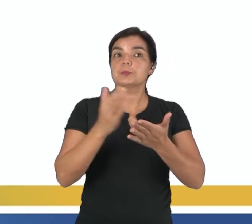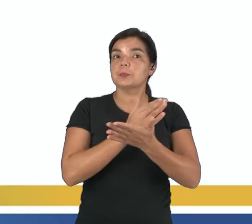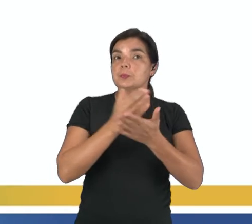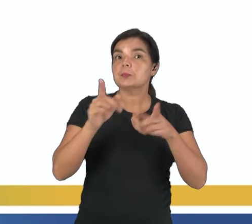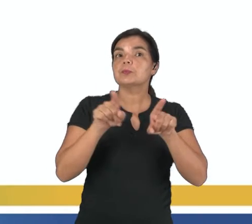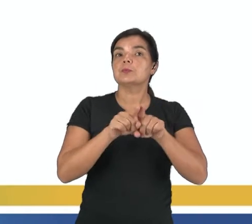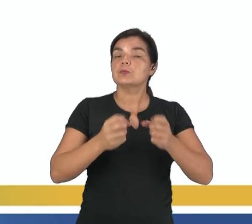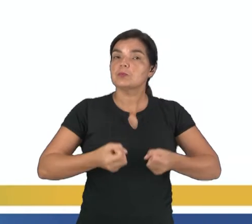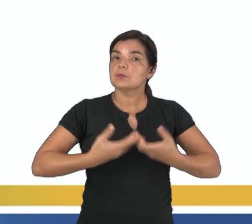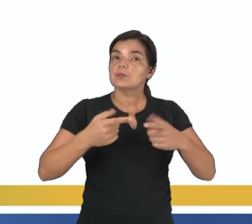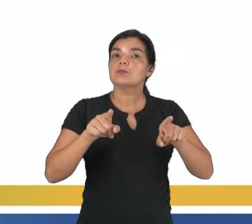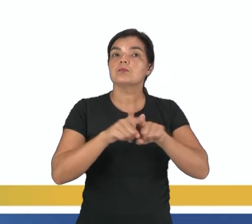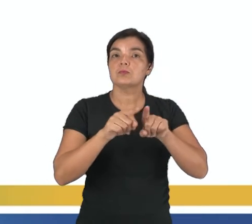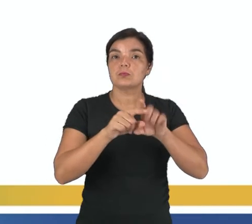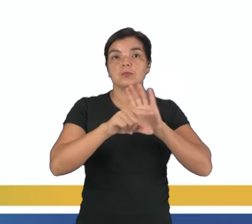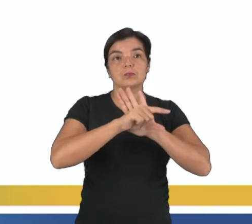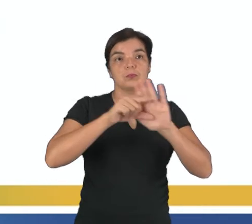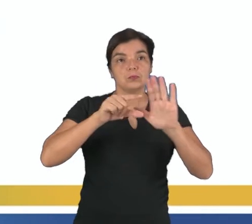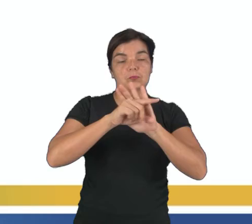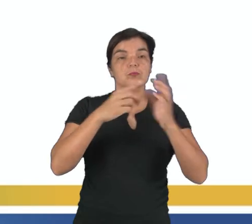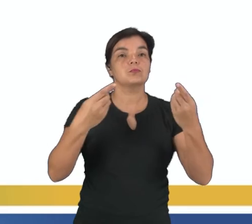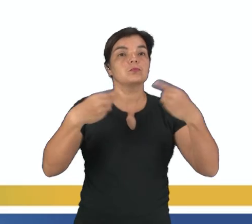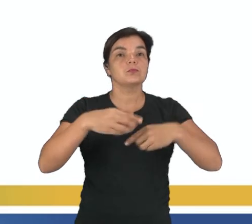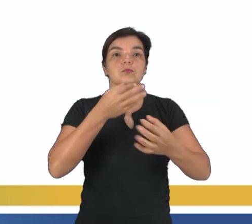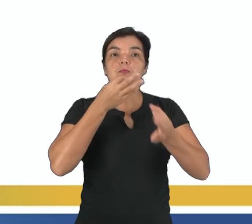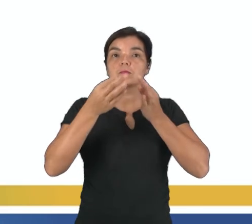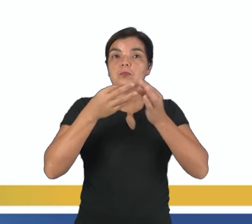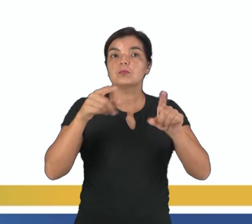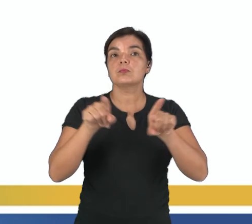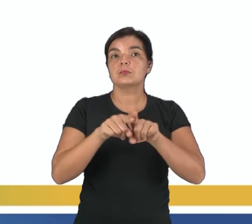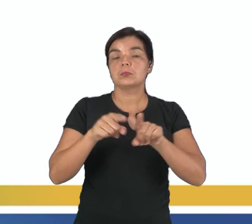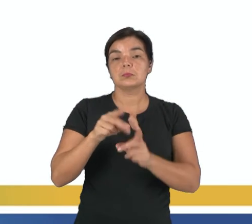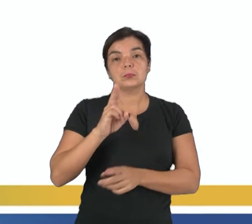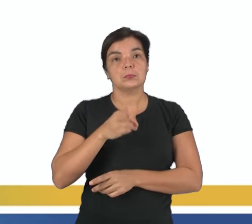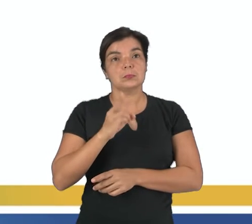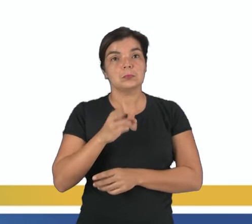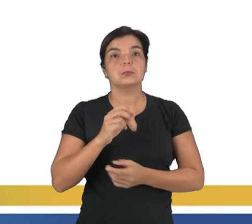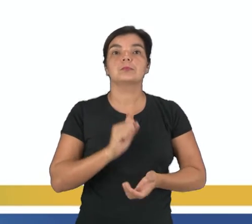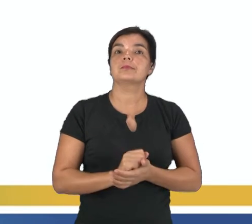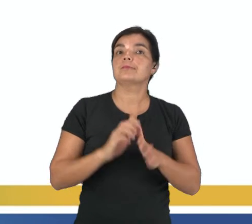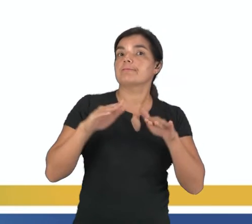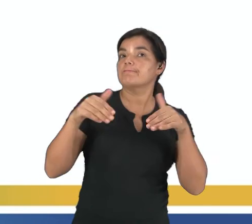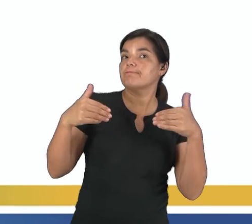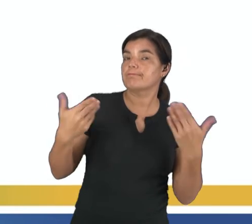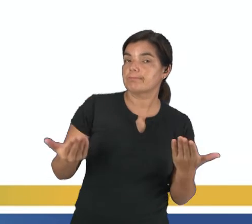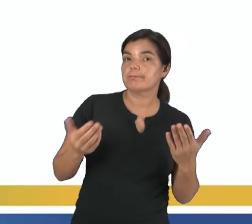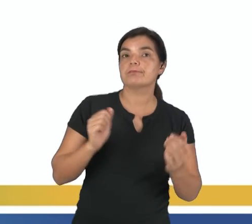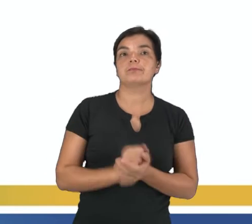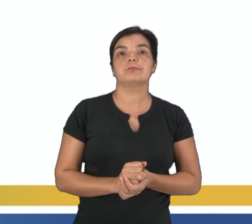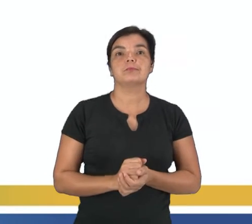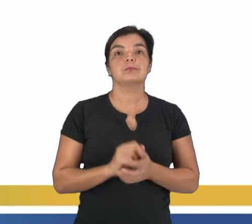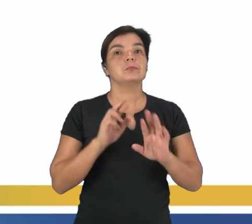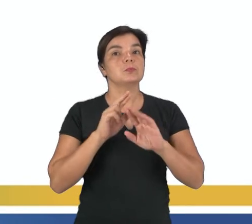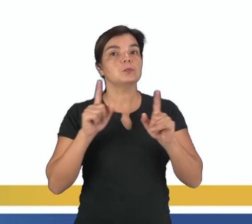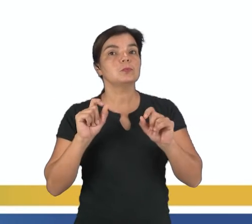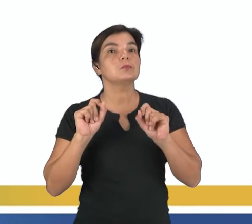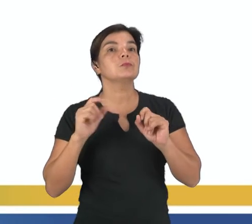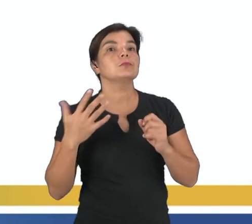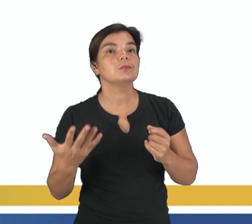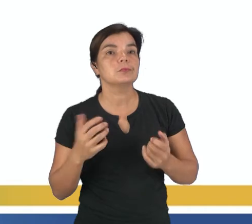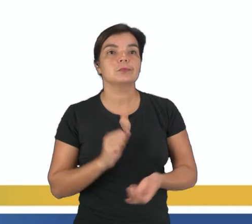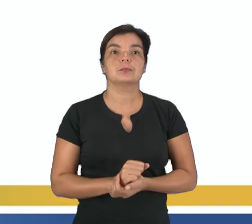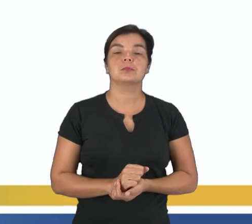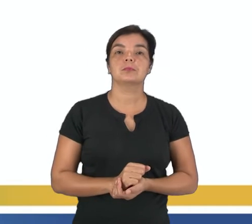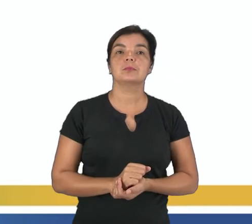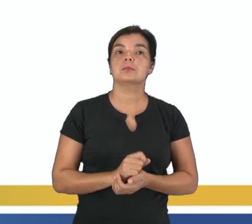expressões podem ser empregadas nesse parágrafo de contra-argumentação, tais como mesmo que, apesar de, ao contrário